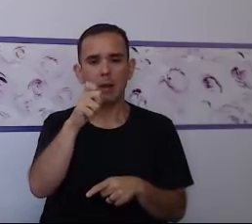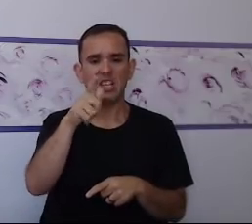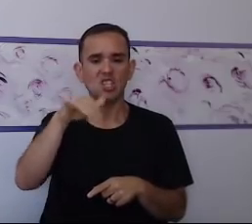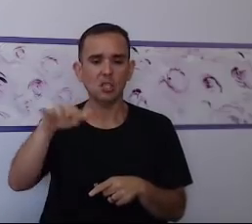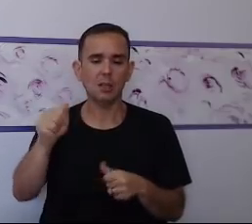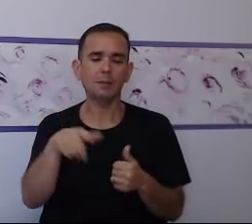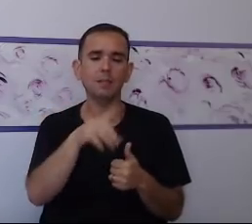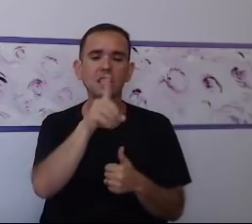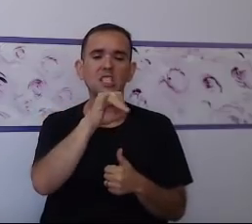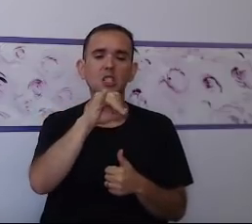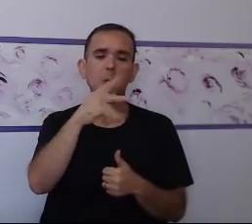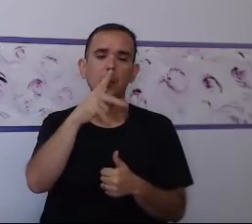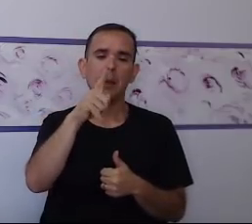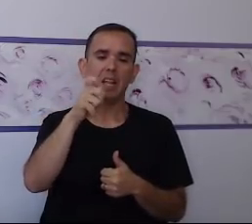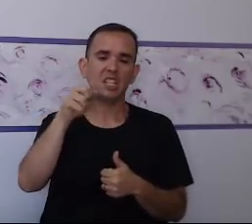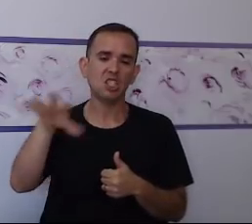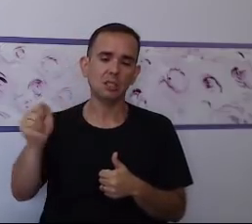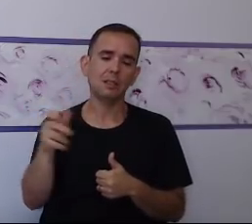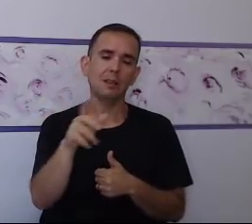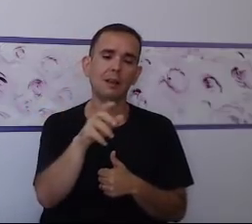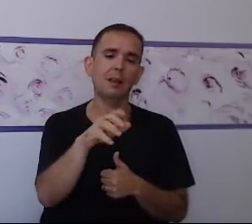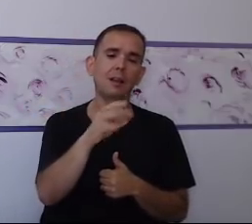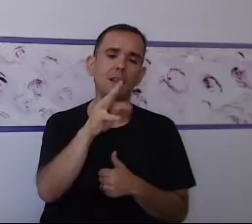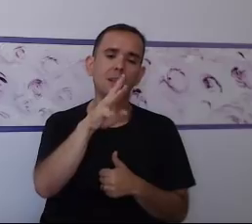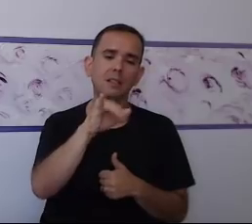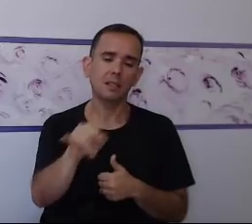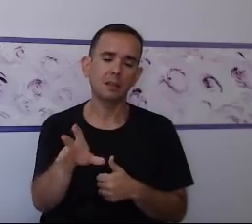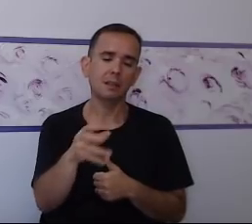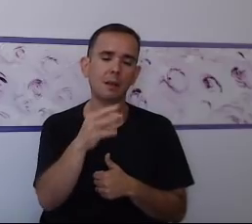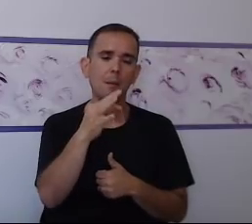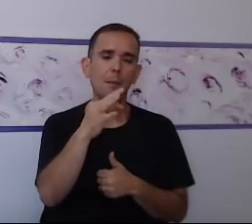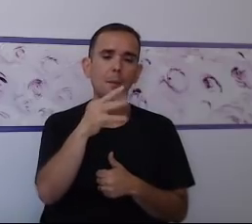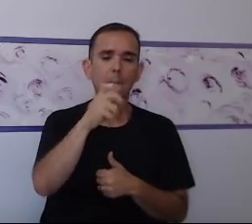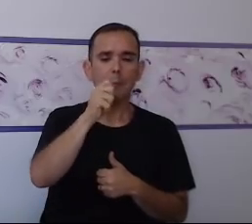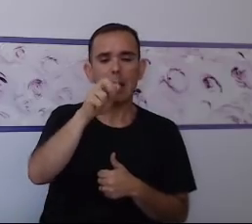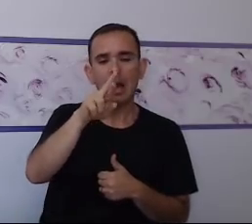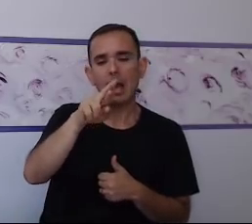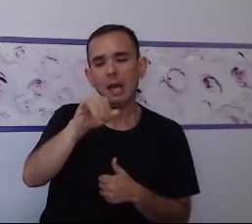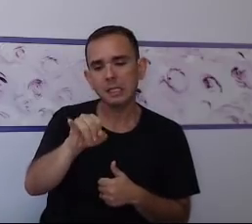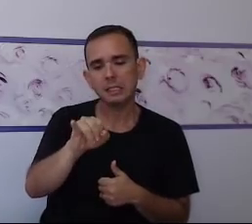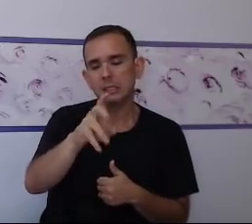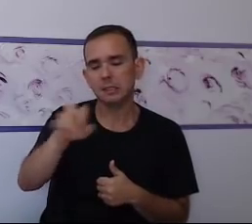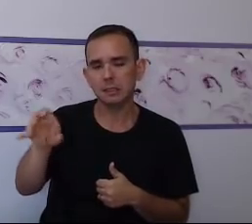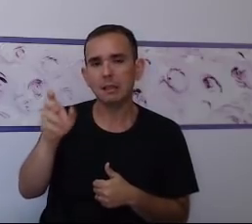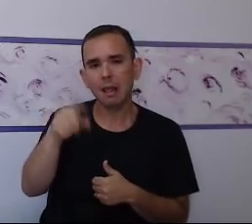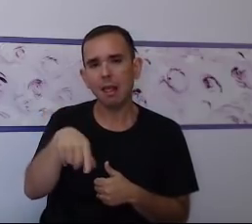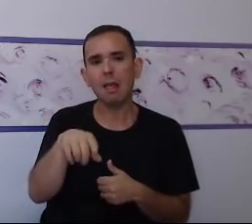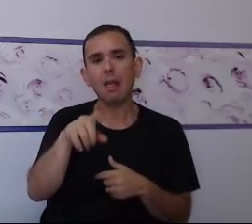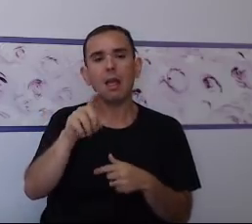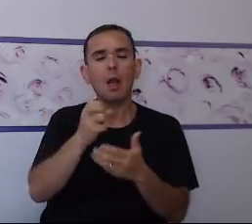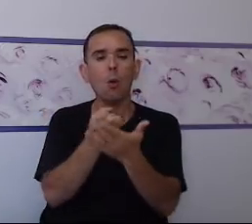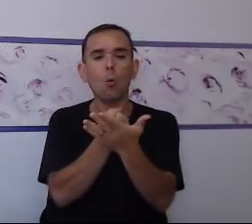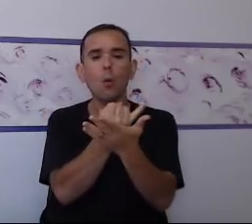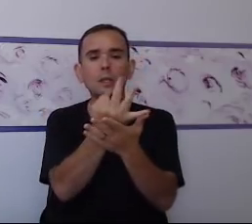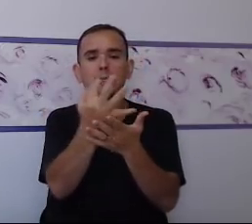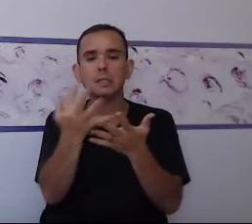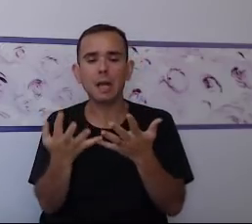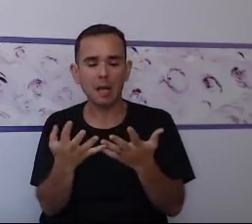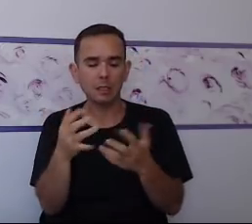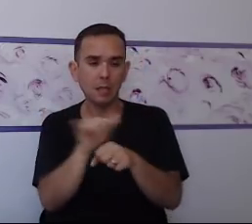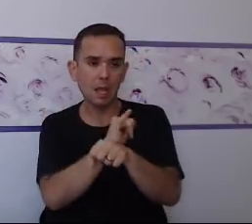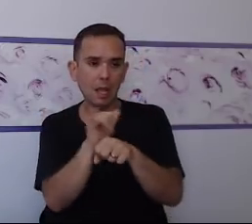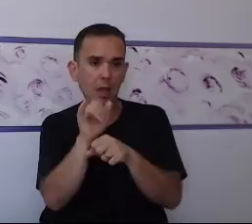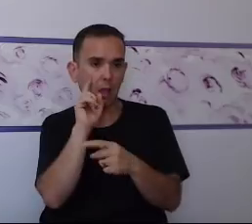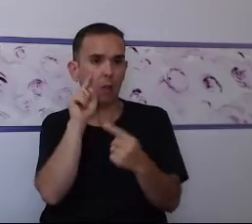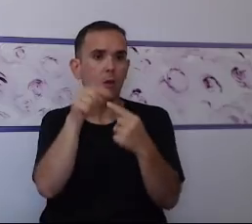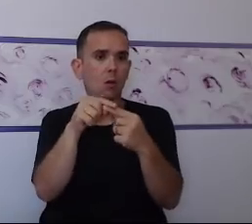hemiplegia, diplegia, que nós vimos nas figuras, tá? Quadriplegia, o que vai mudar e diferenciar é a quantidade de membros acometidos,